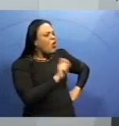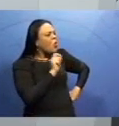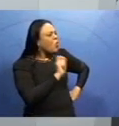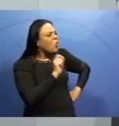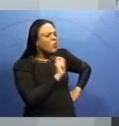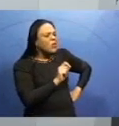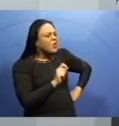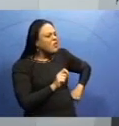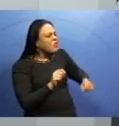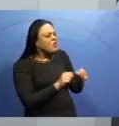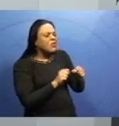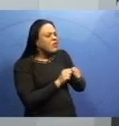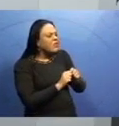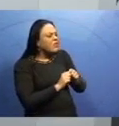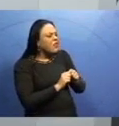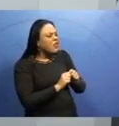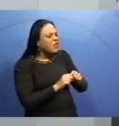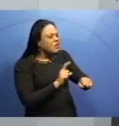fez durante todo o verão?"